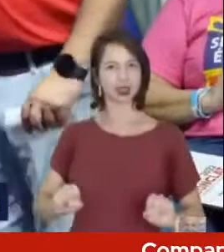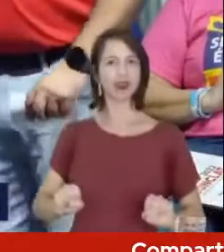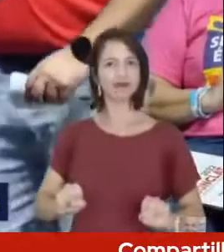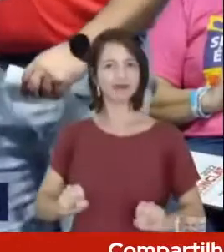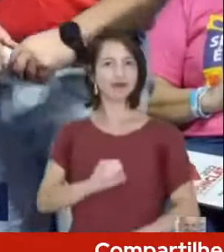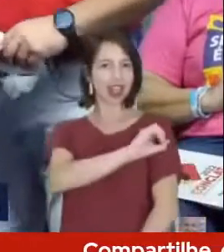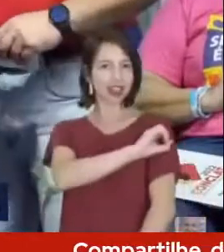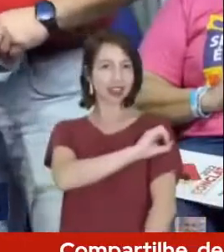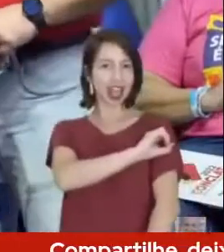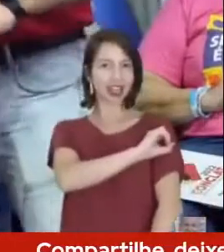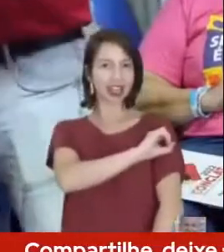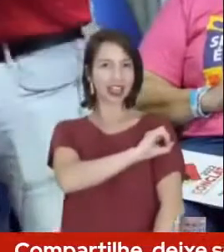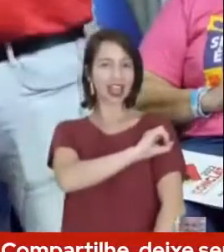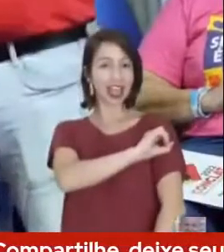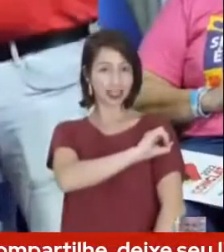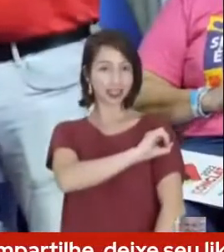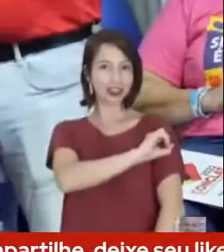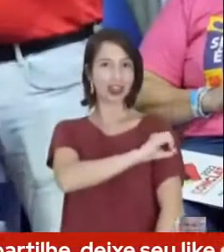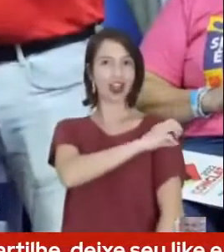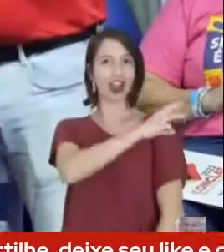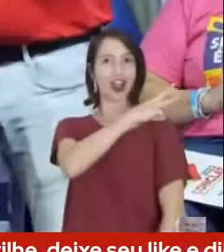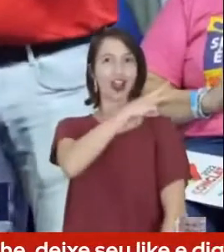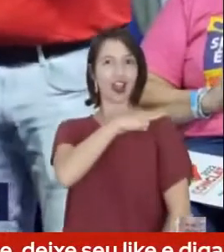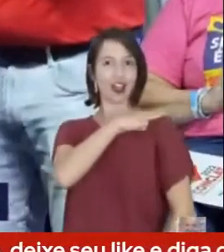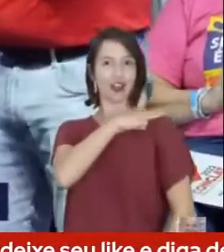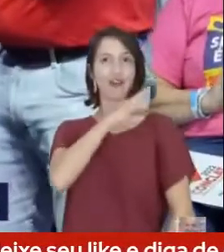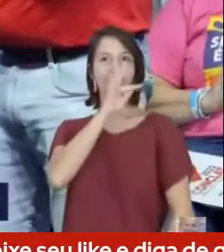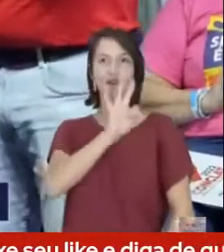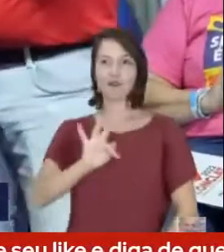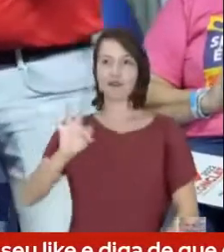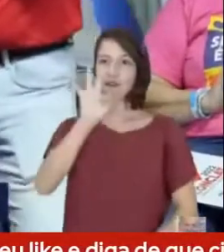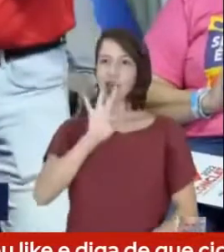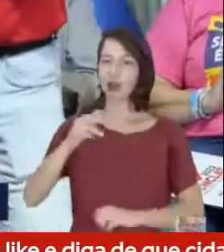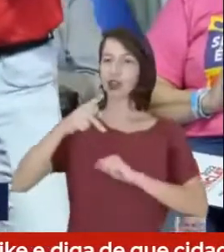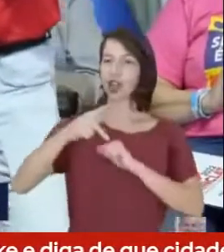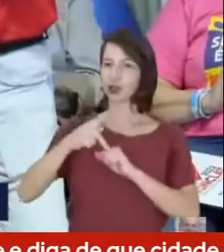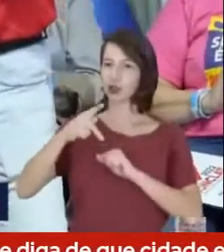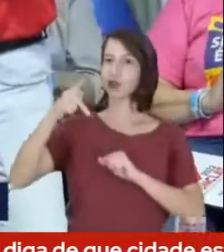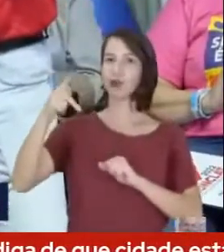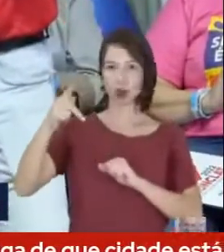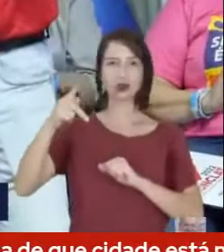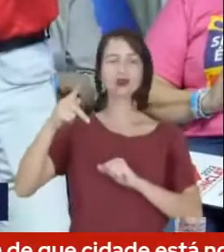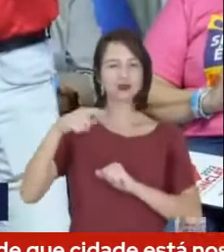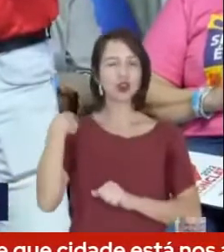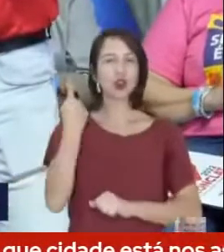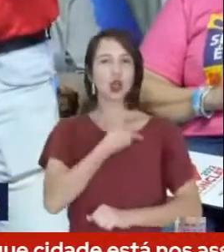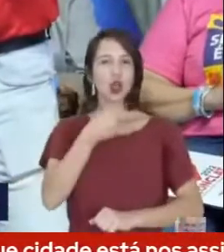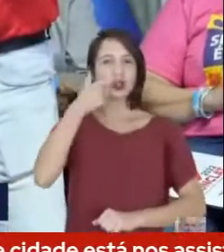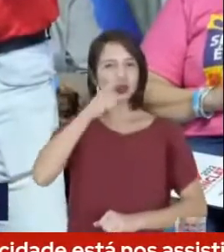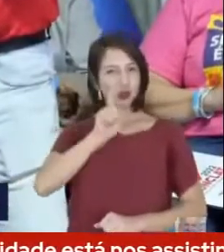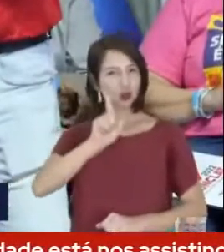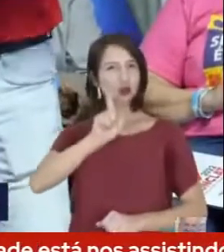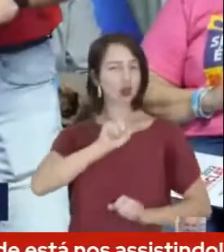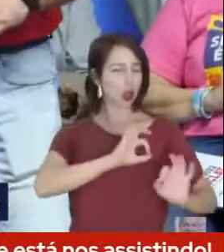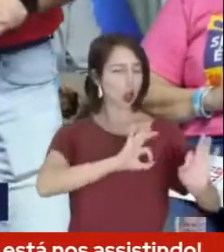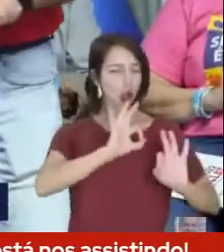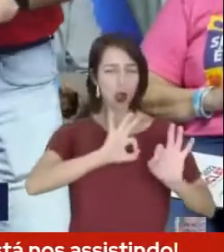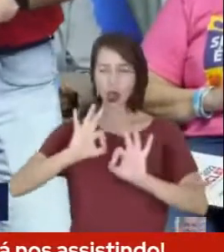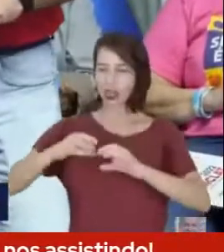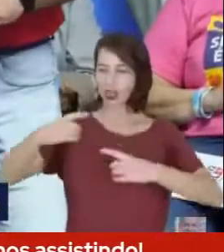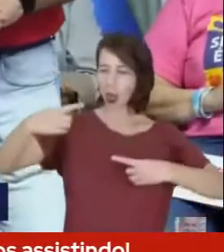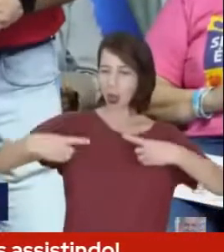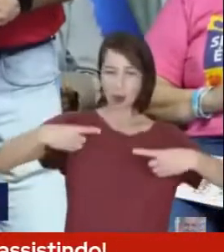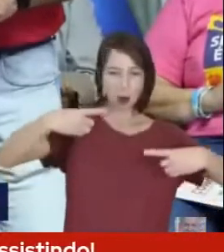Construímos uma política com participação social, culminando com o Plano Nacional de Educação